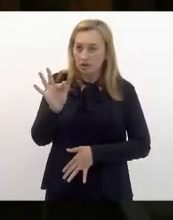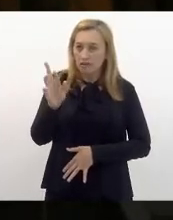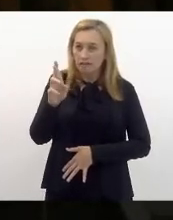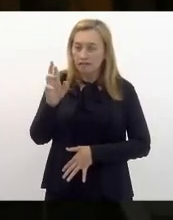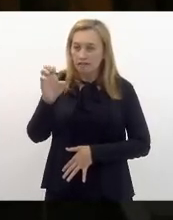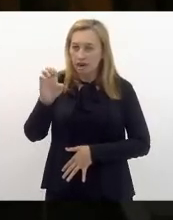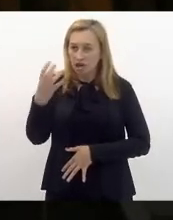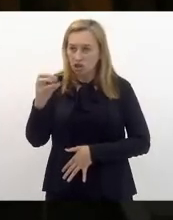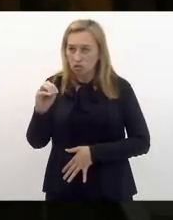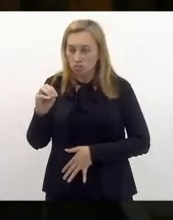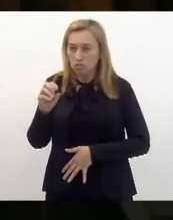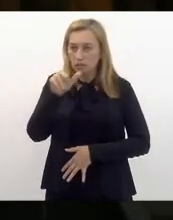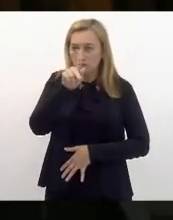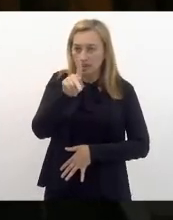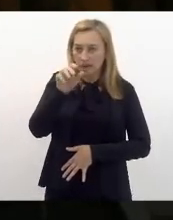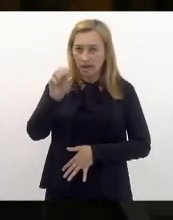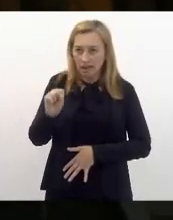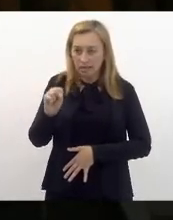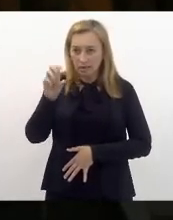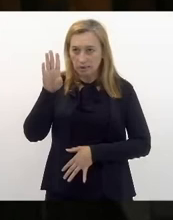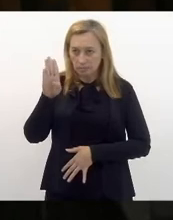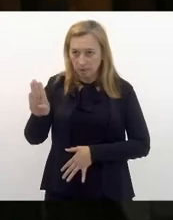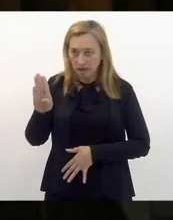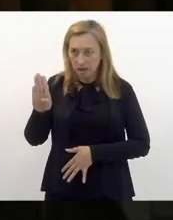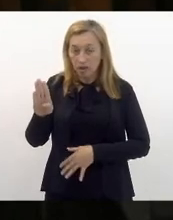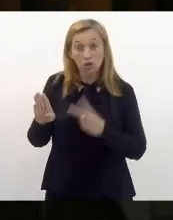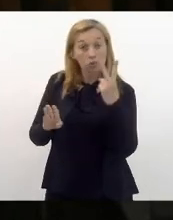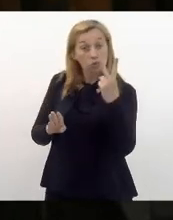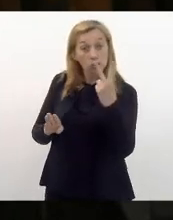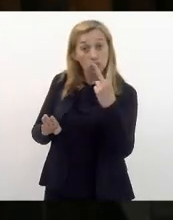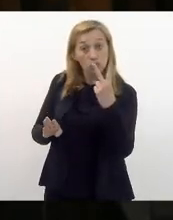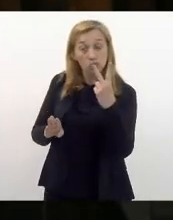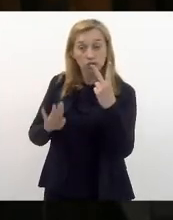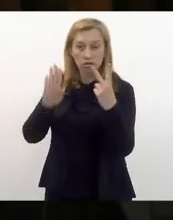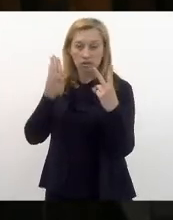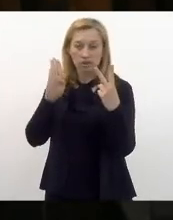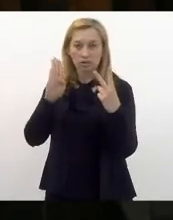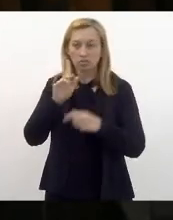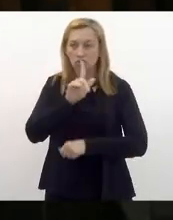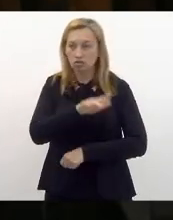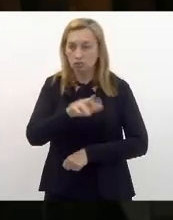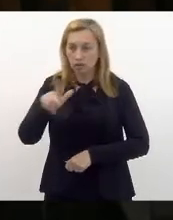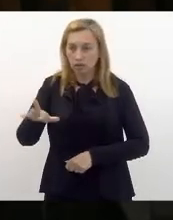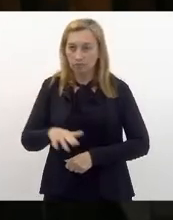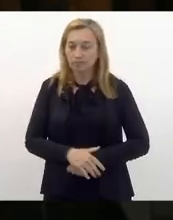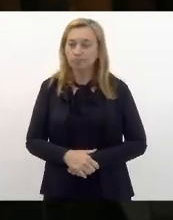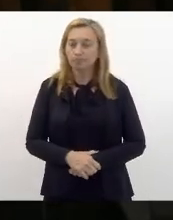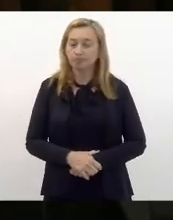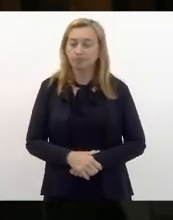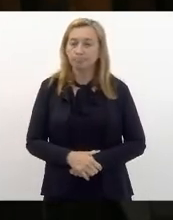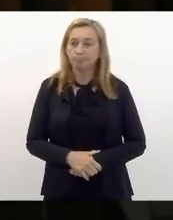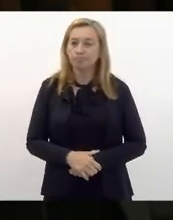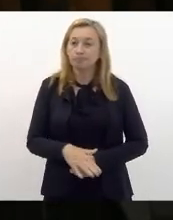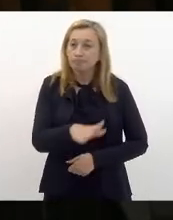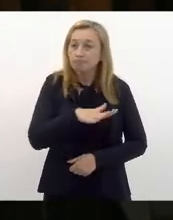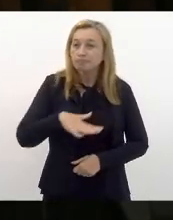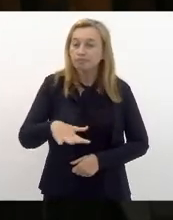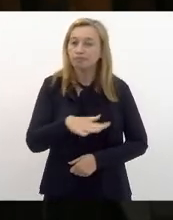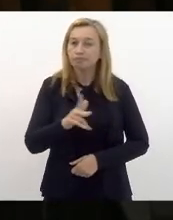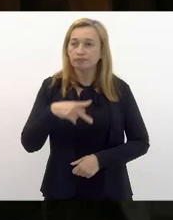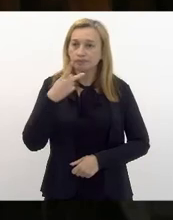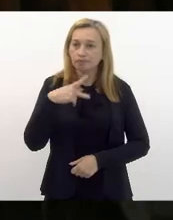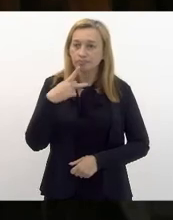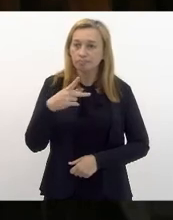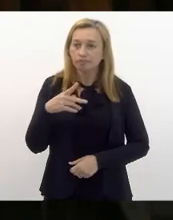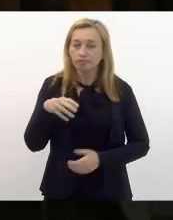pelo PSB como duas candidaturas distintas É nesse Campo que eu